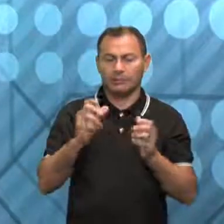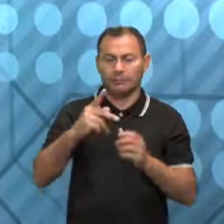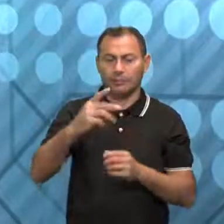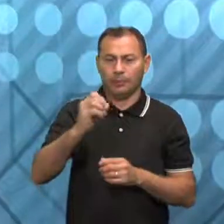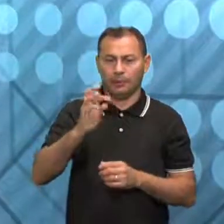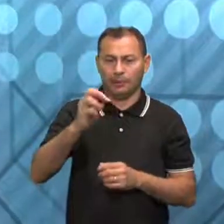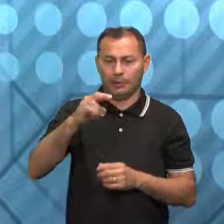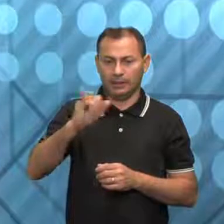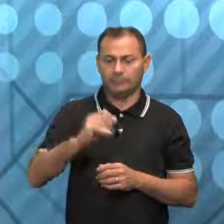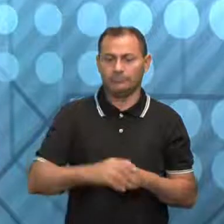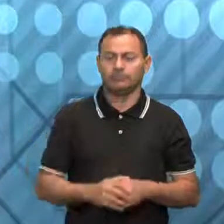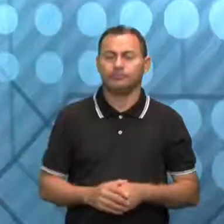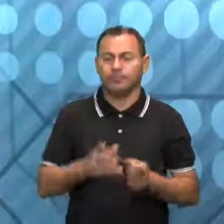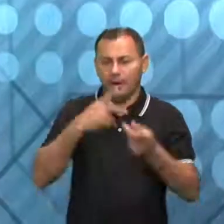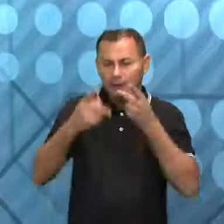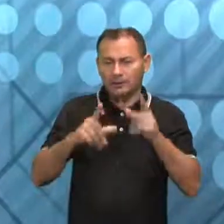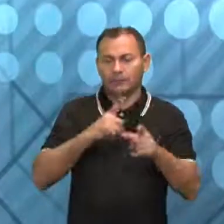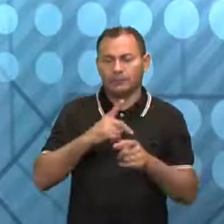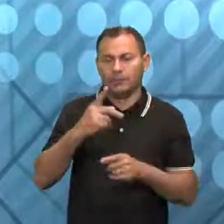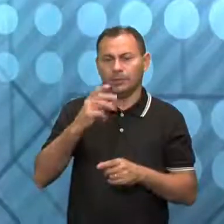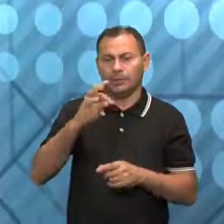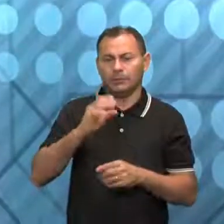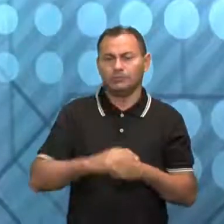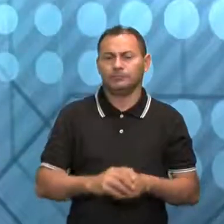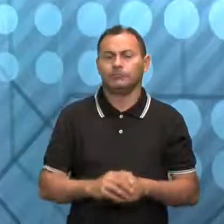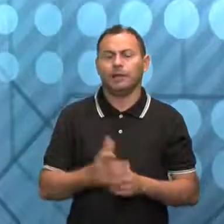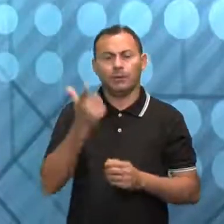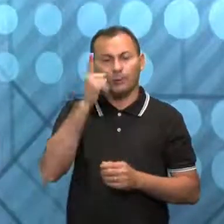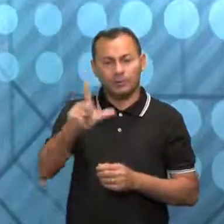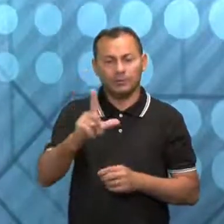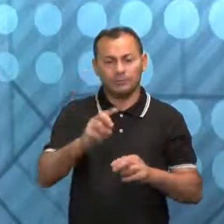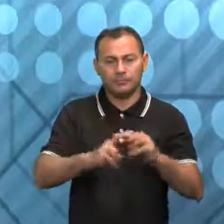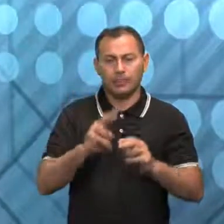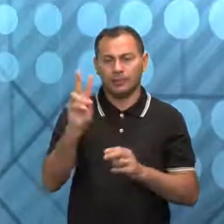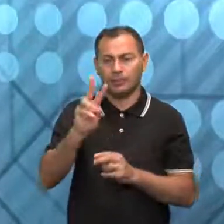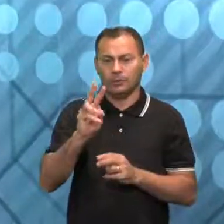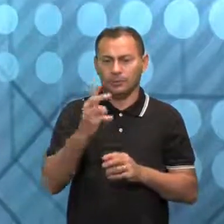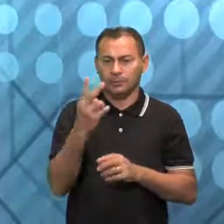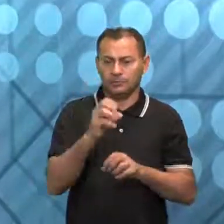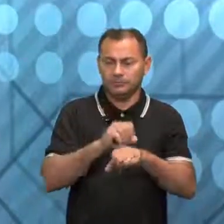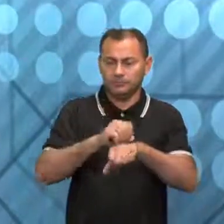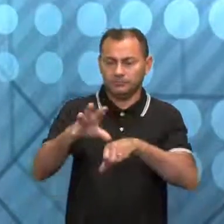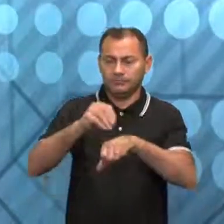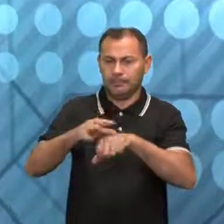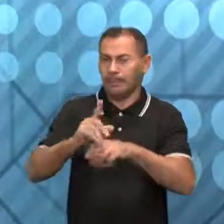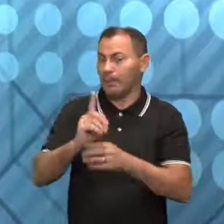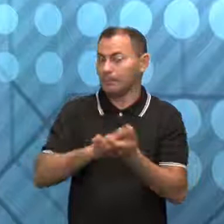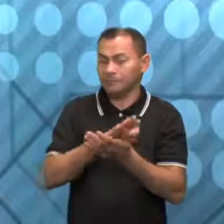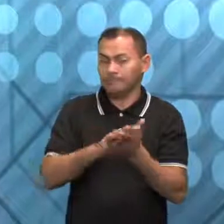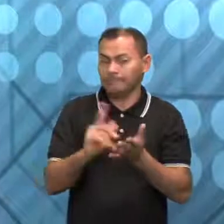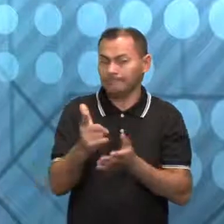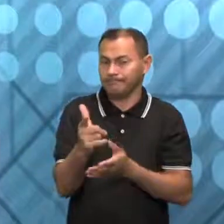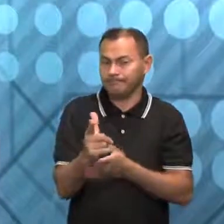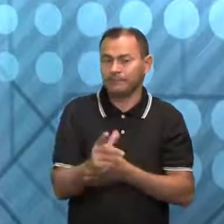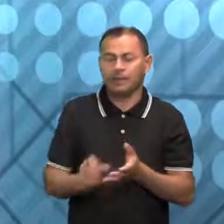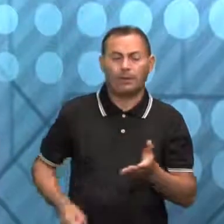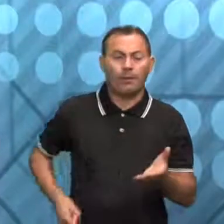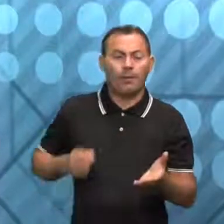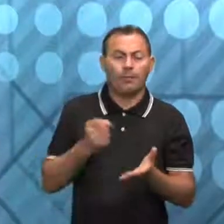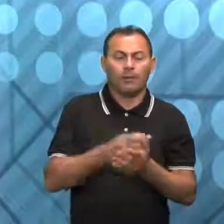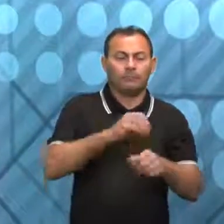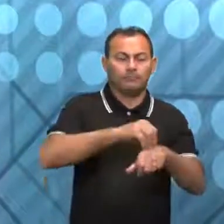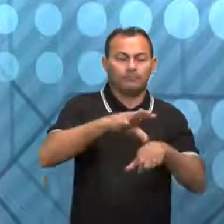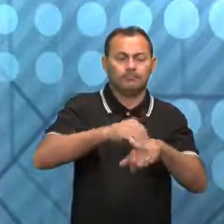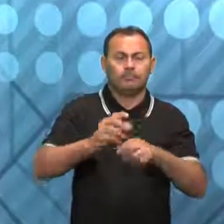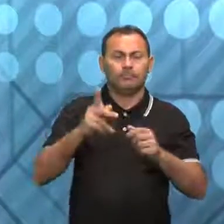potência suficiente, digamos que tenha potência suficiente para dar conta das duas transmissões. Se não tiver, ele vai ter que comprar um transmissor